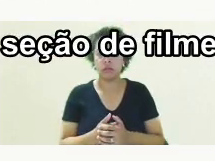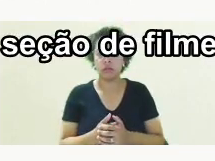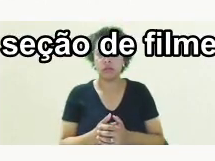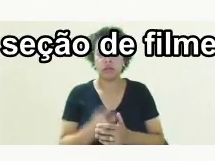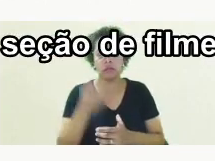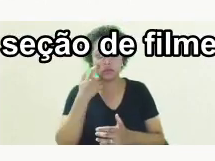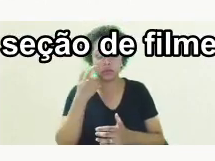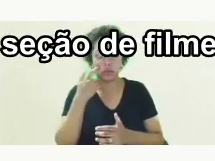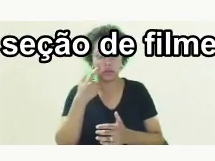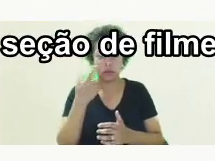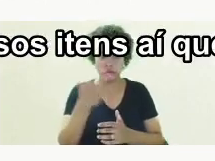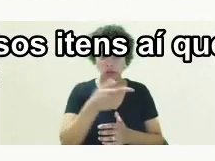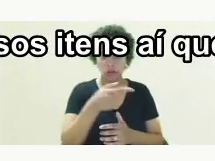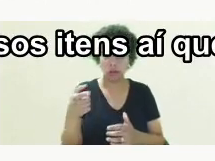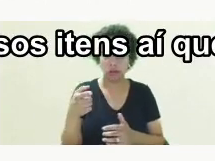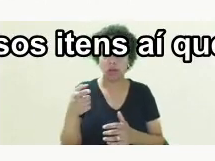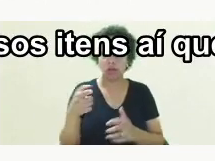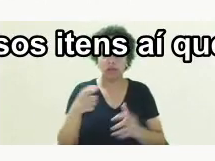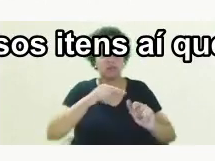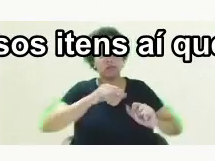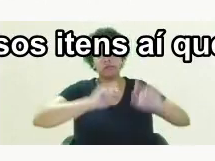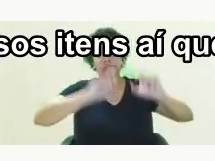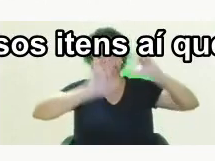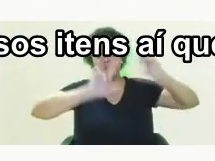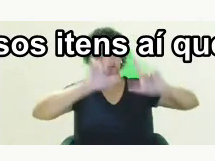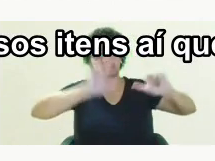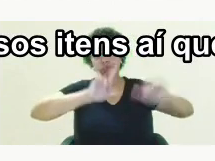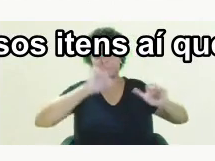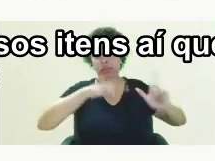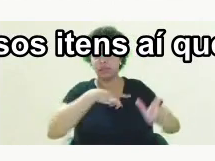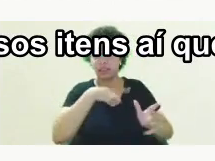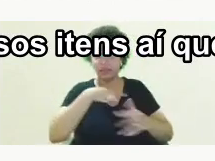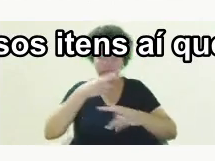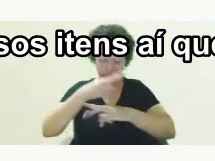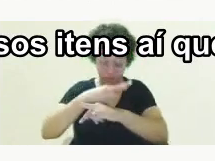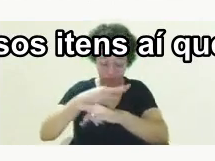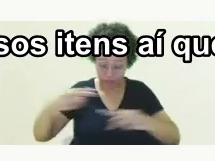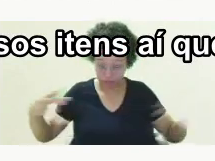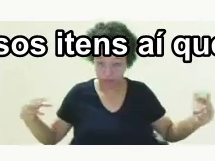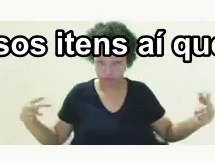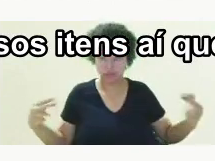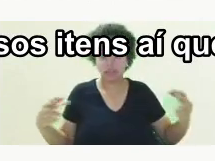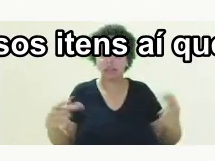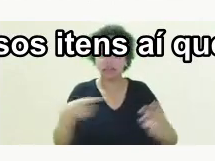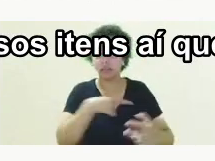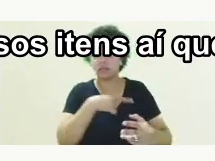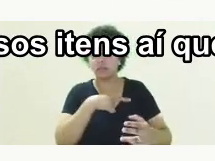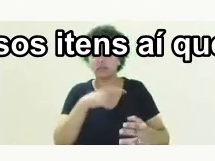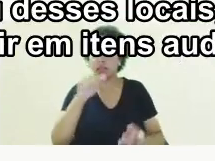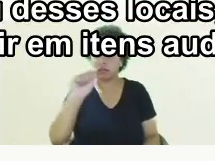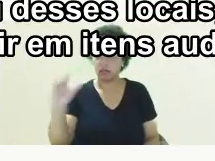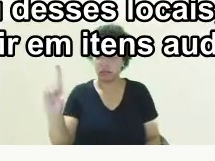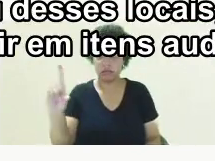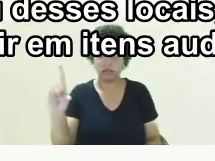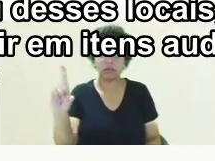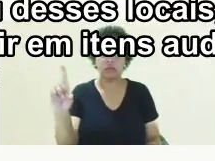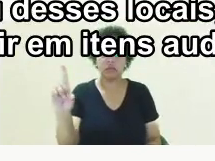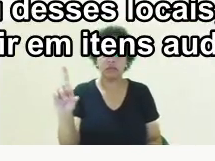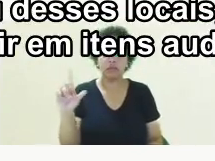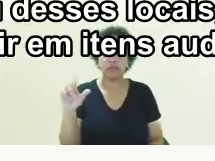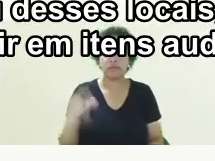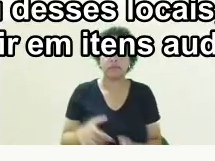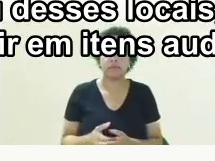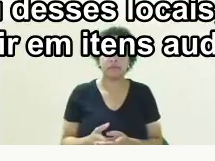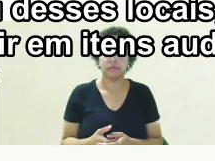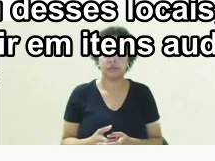vai na seção de filmes, de séries, e você vai encontrar diversos itens aí que tem audiodescrição. Você,